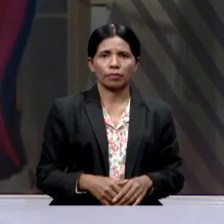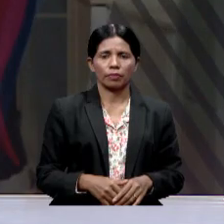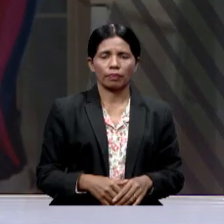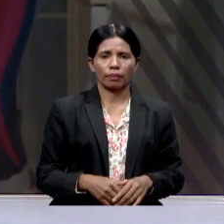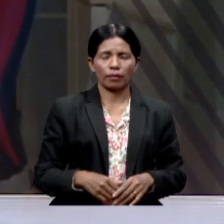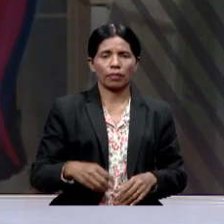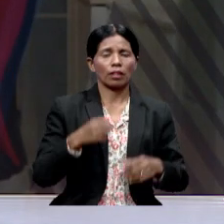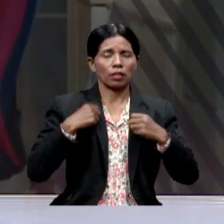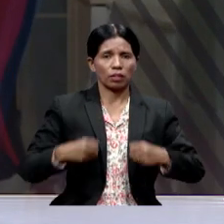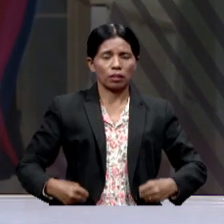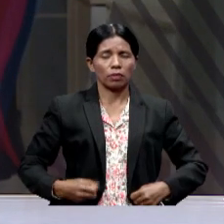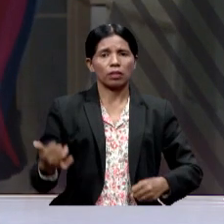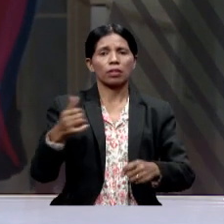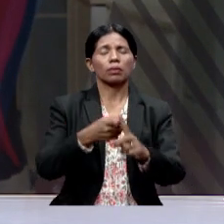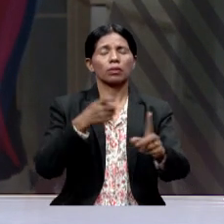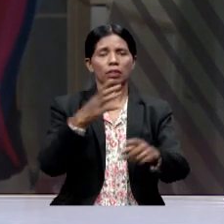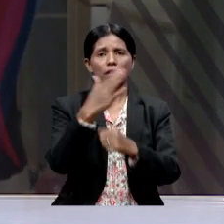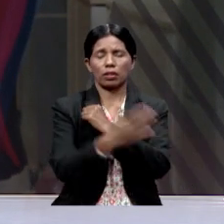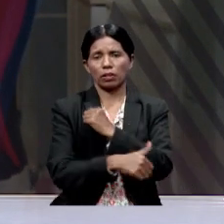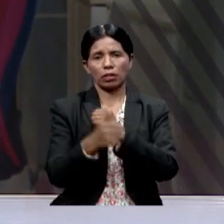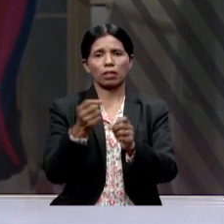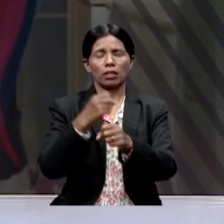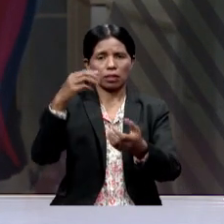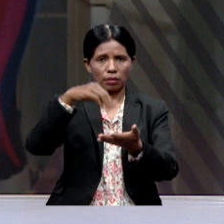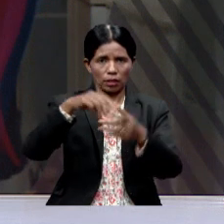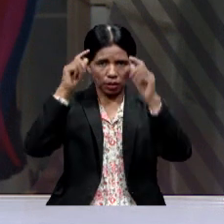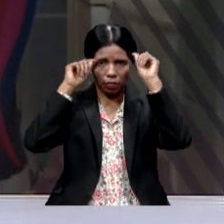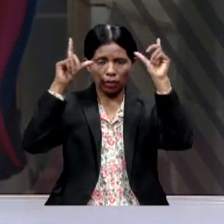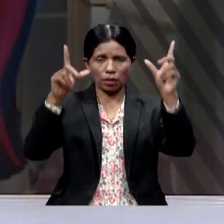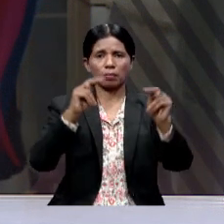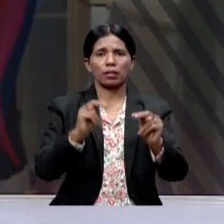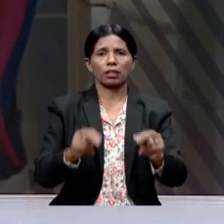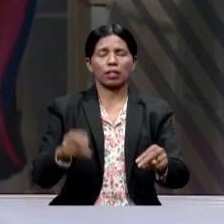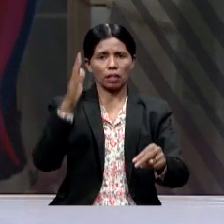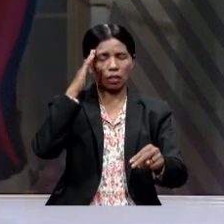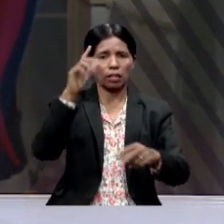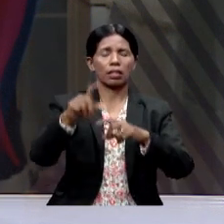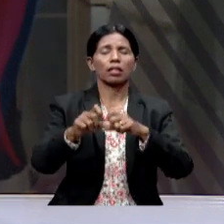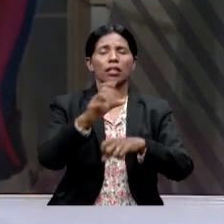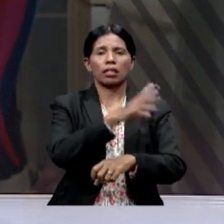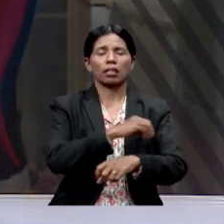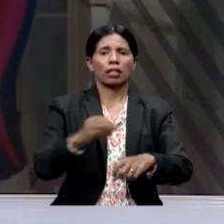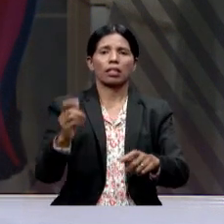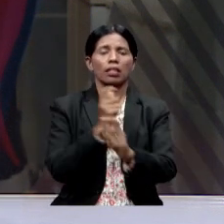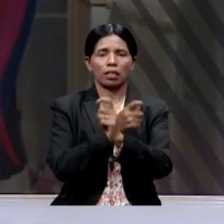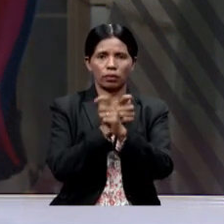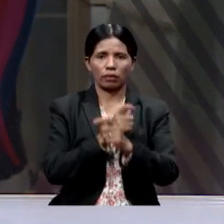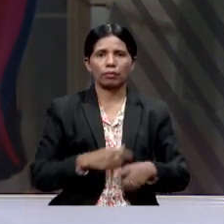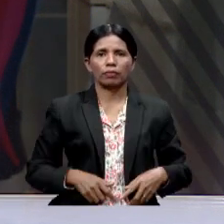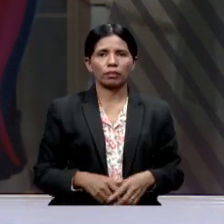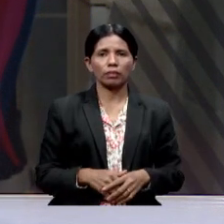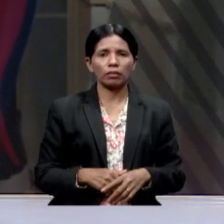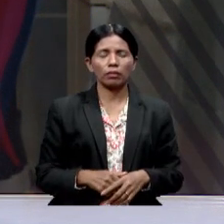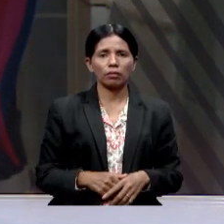profissional de saúde será Rússia estrangeiro no BEA Turralo, investimento em Timor-Leste, precisa ter linha no oficial país.